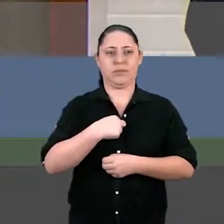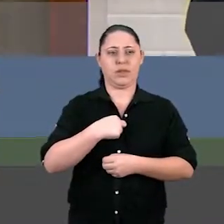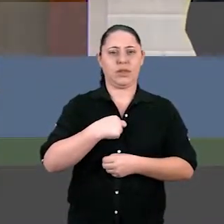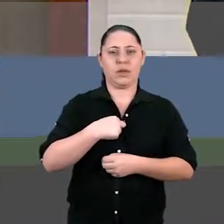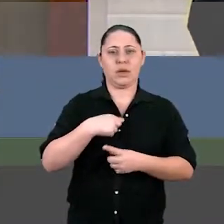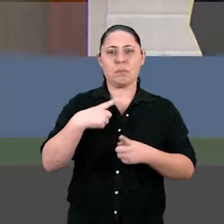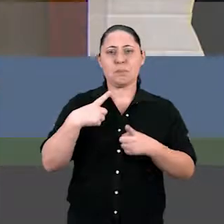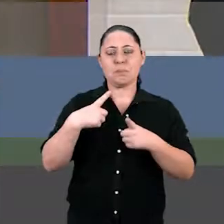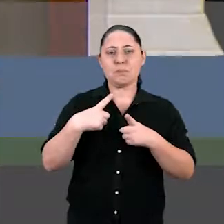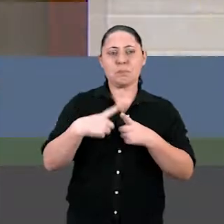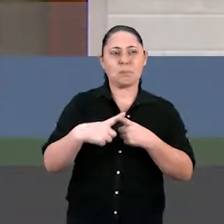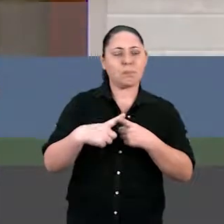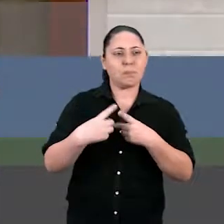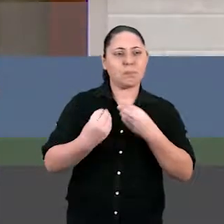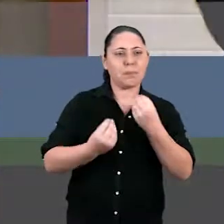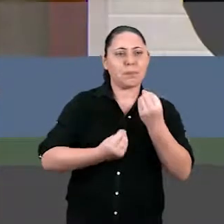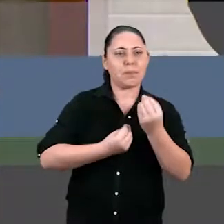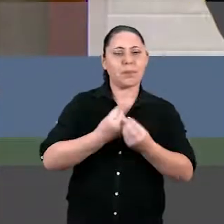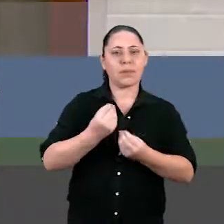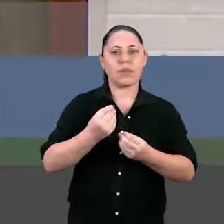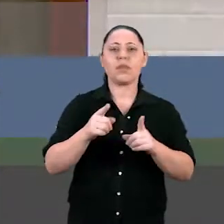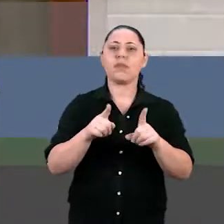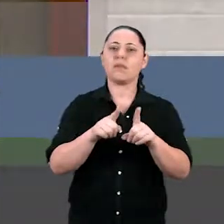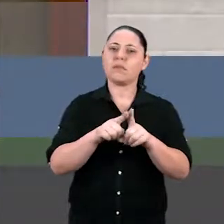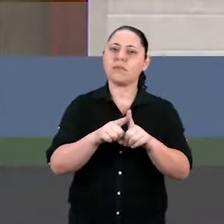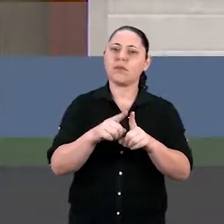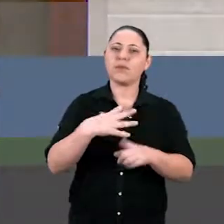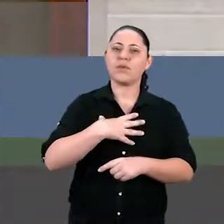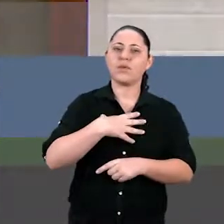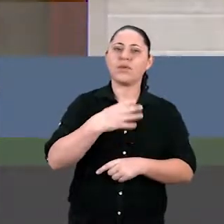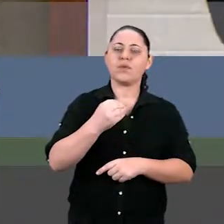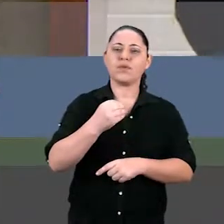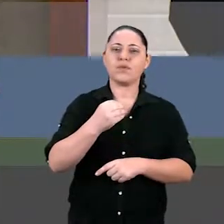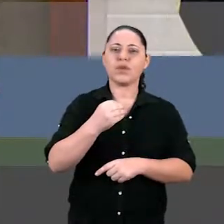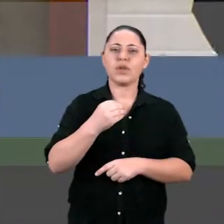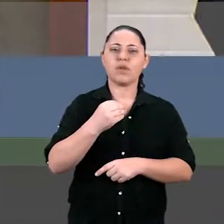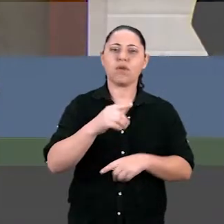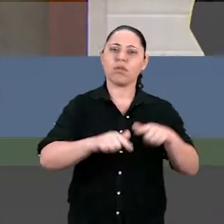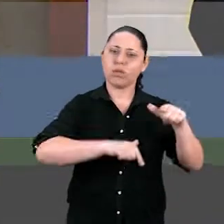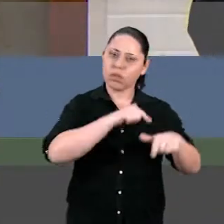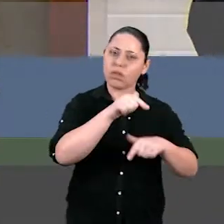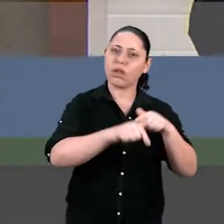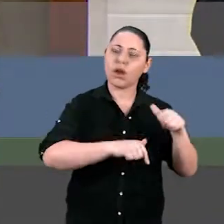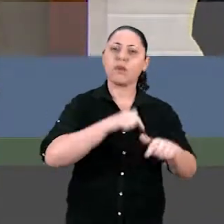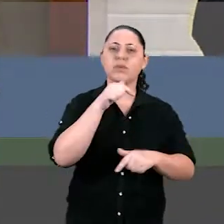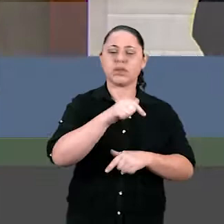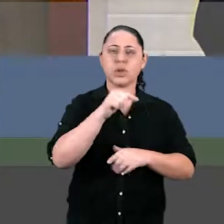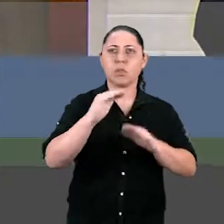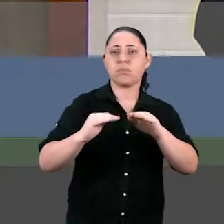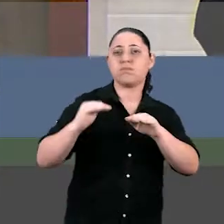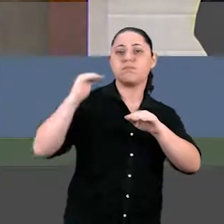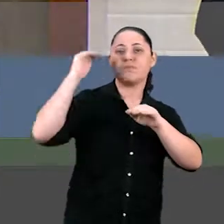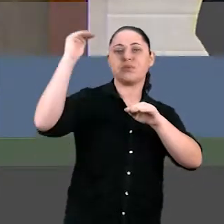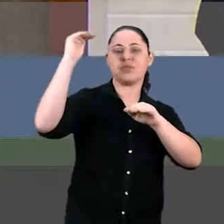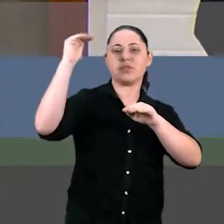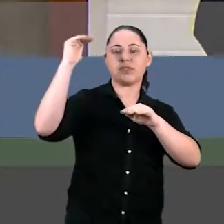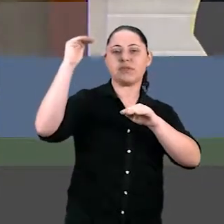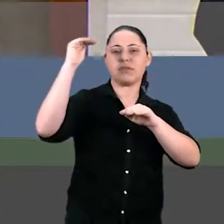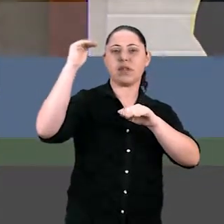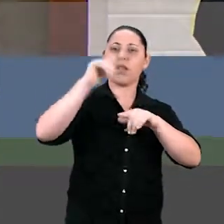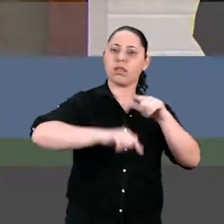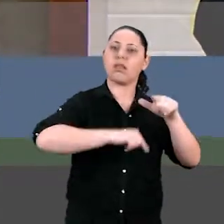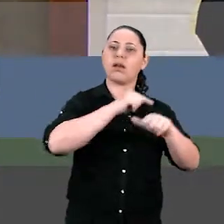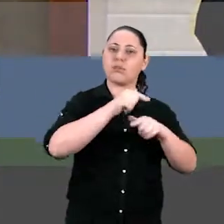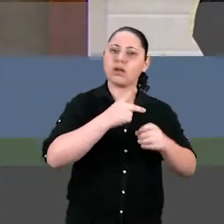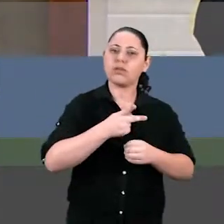pelos laços que me unem, seja também pelos laços que meu filho, mais velho, trabalha aqui